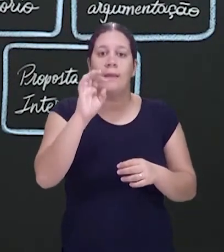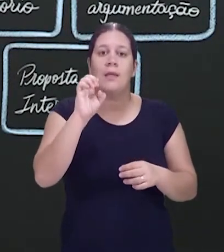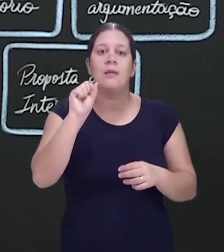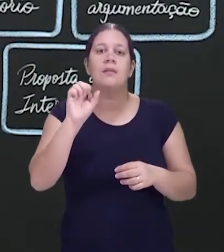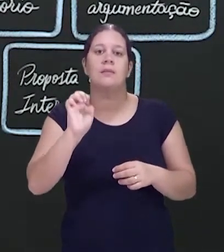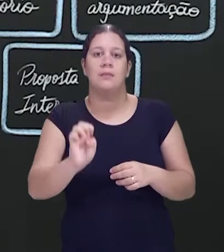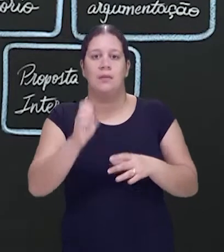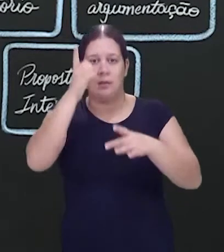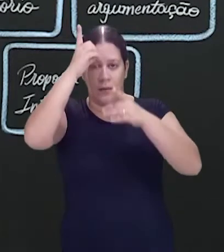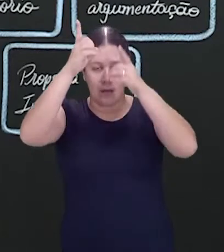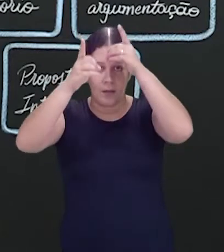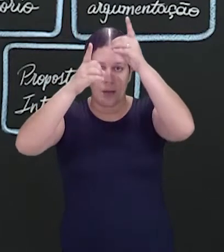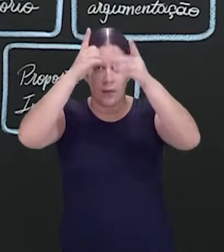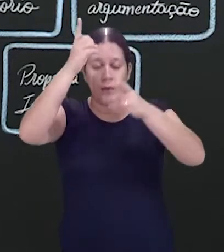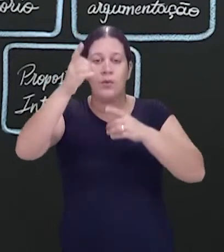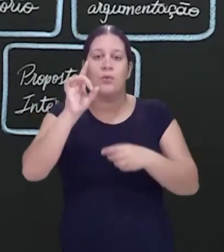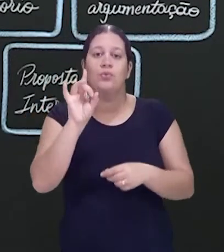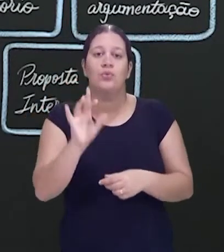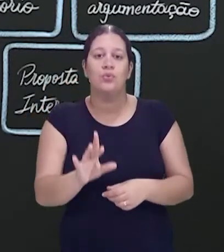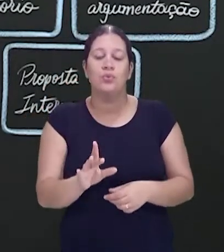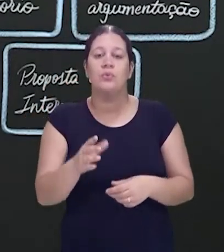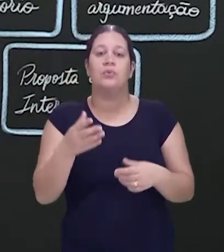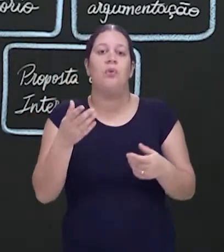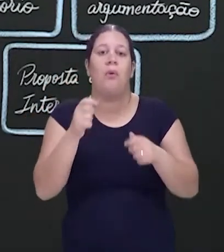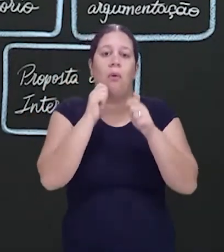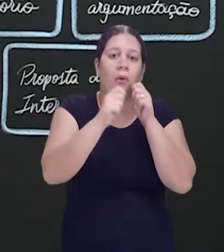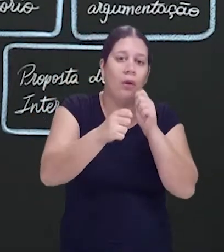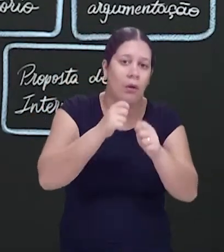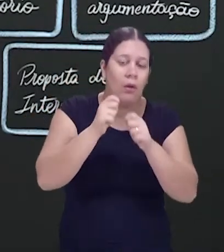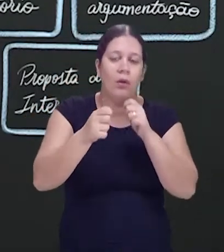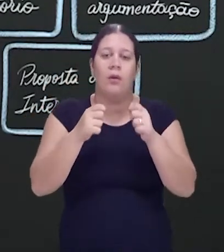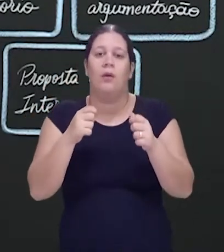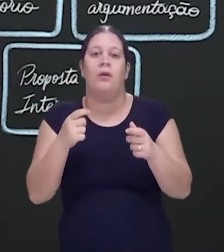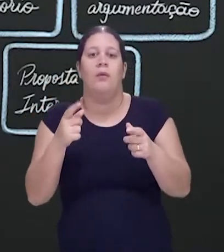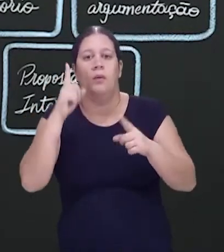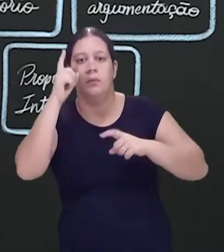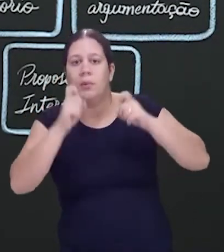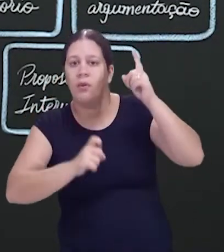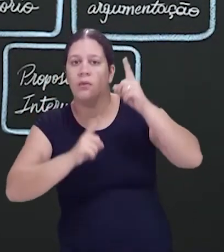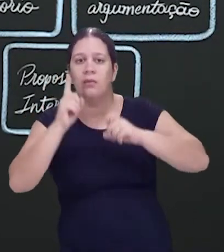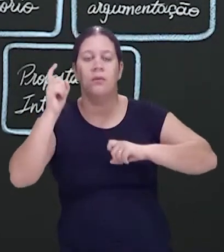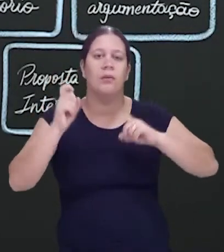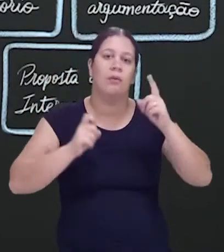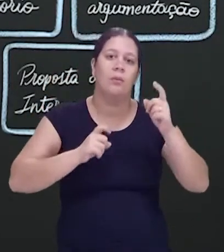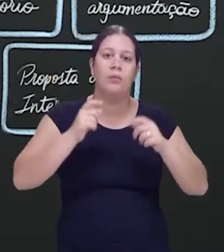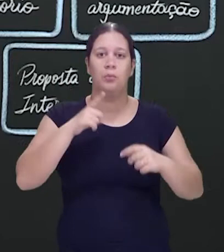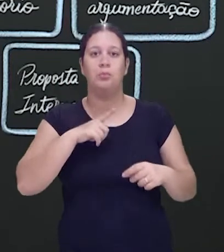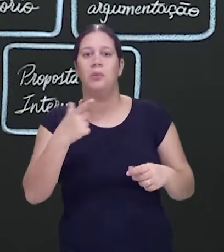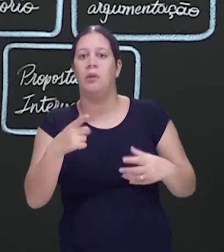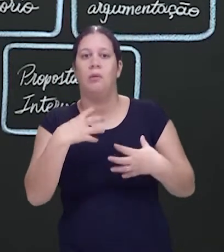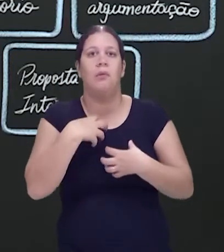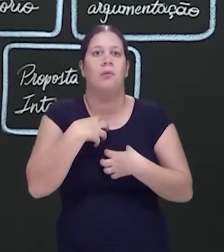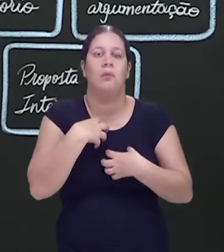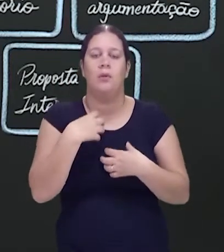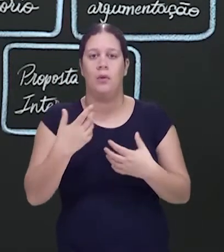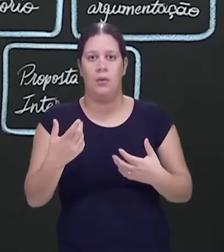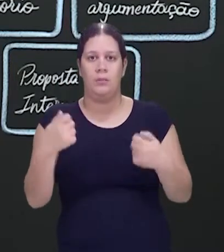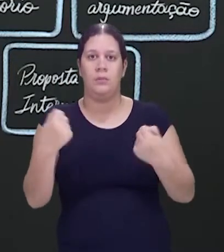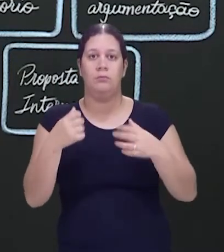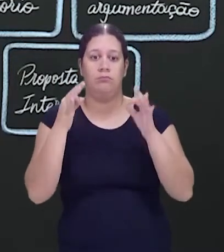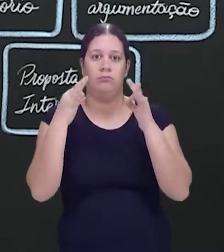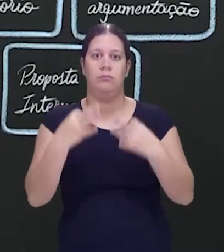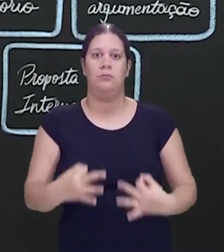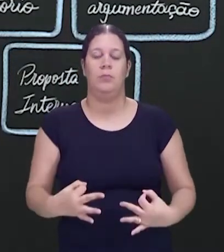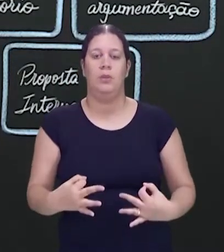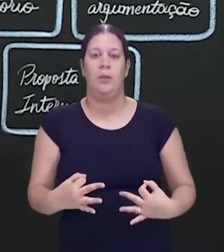Mas não só isso, senão vai parecer que a sua dissertação é só um conjunto de argumentos, um conjunto de expressões soltas que não fazem sentido, não compõem